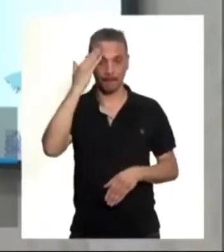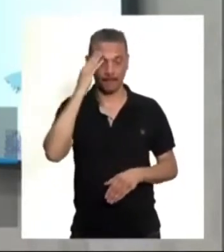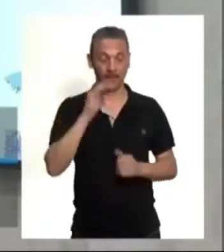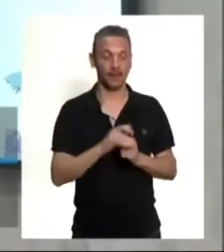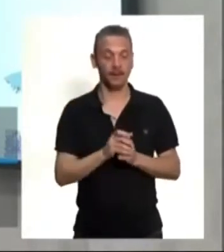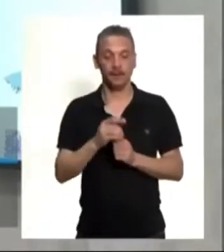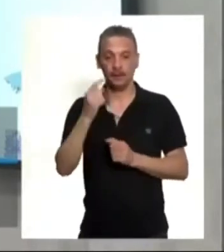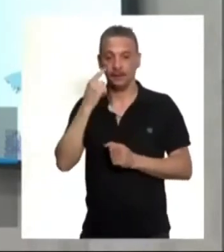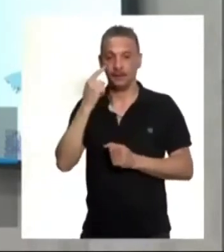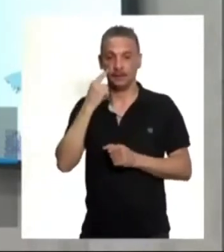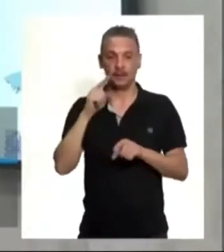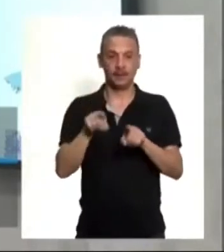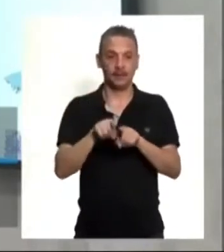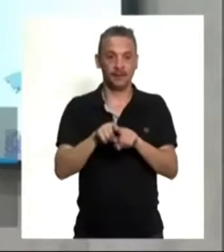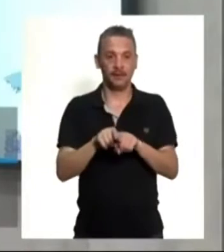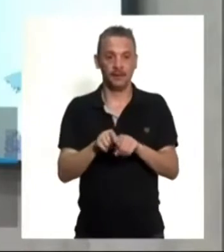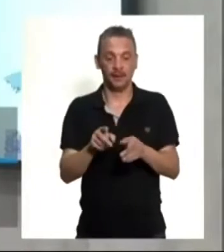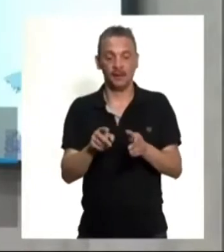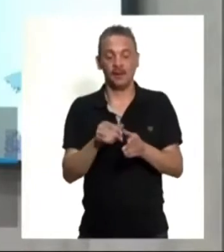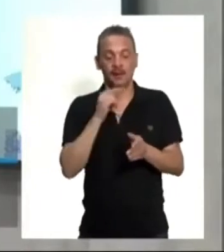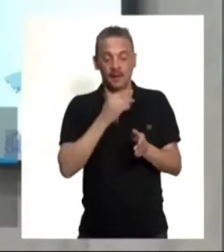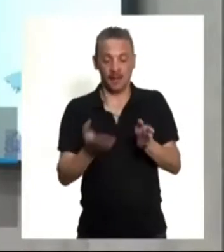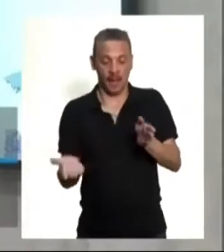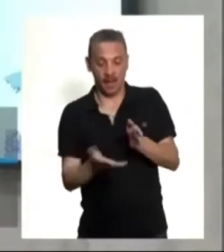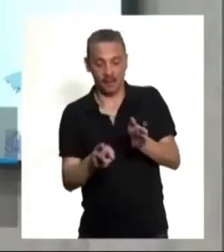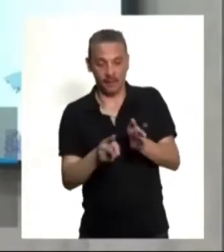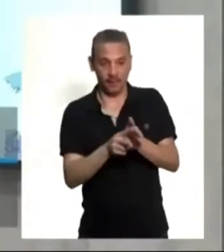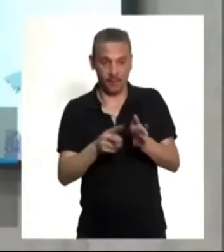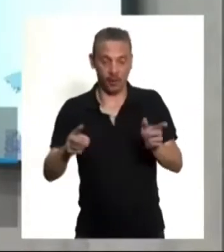área da base. E multiplica pela altura.